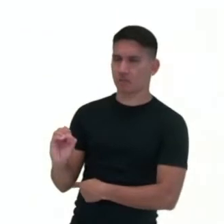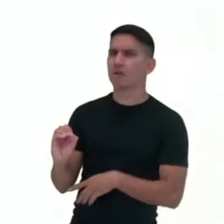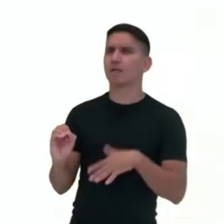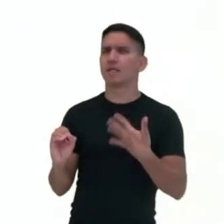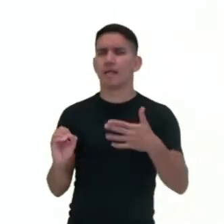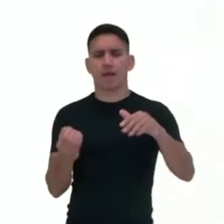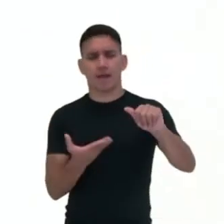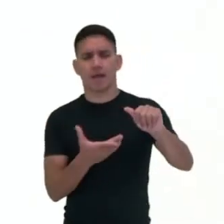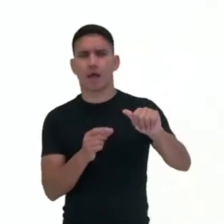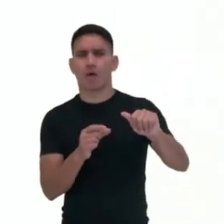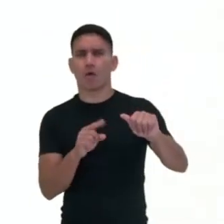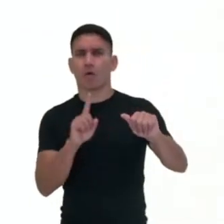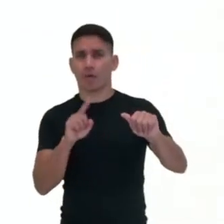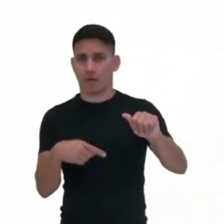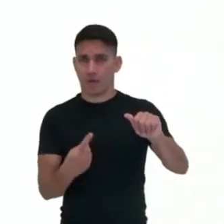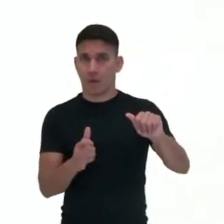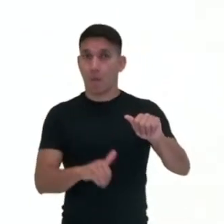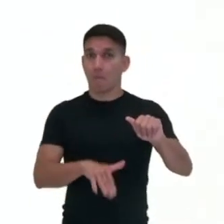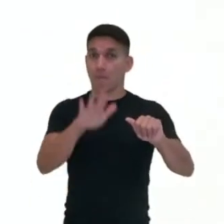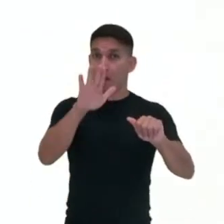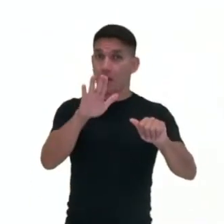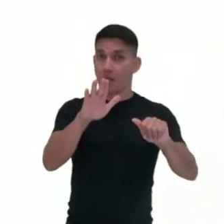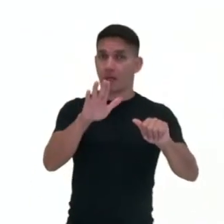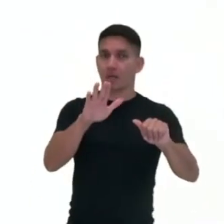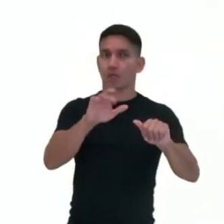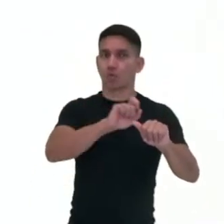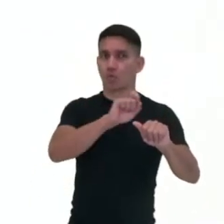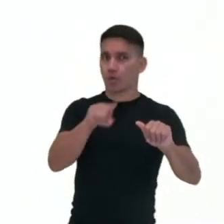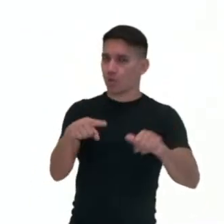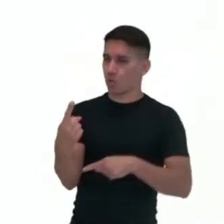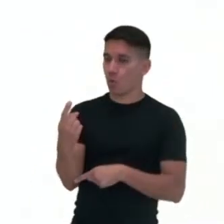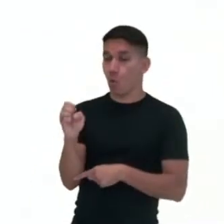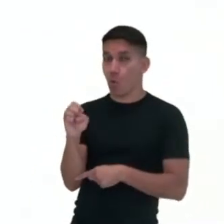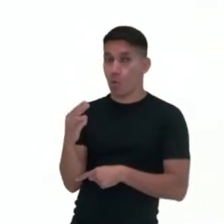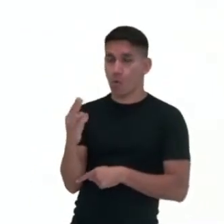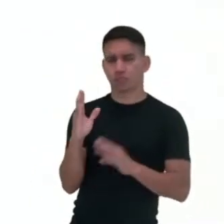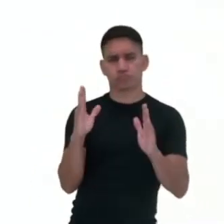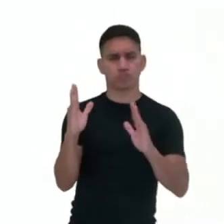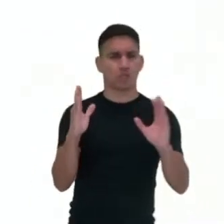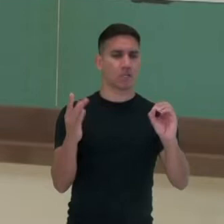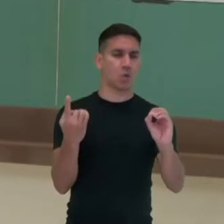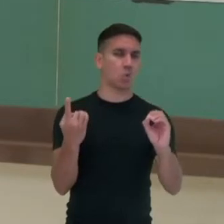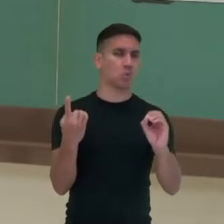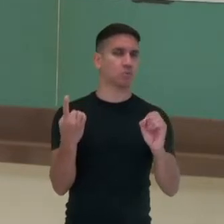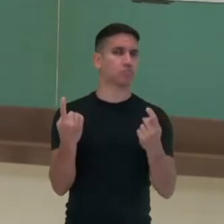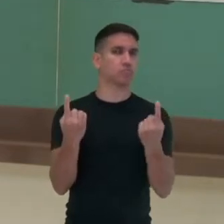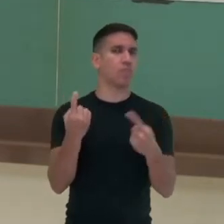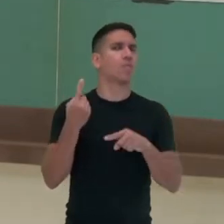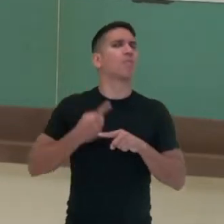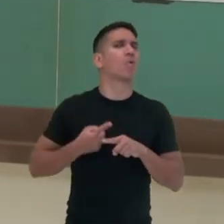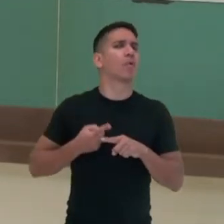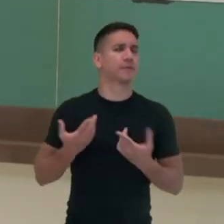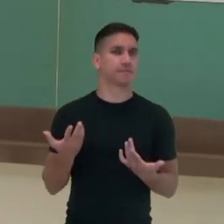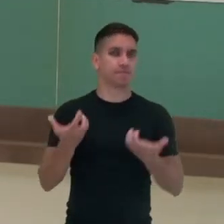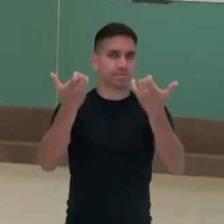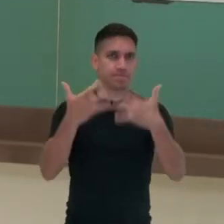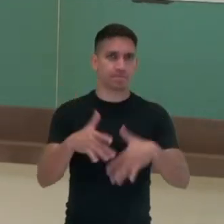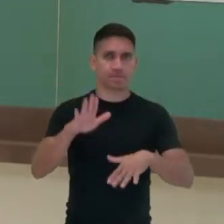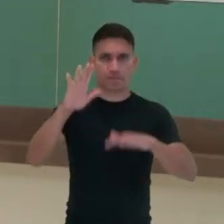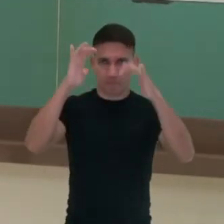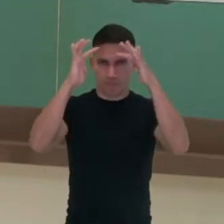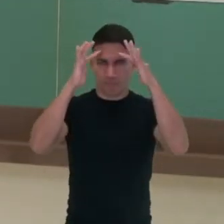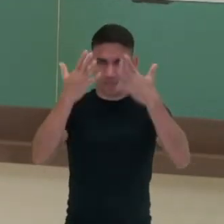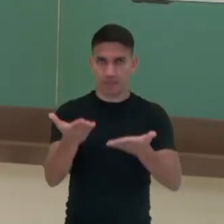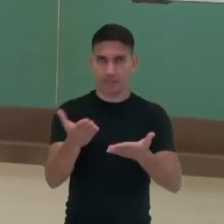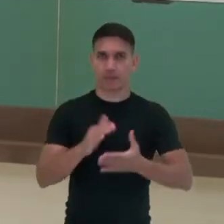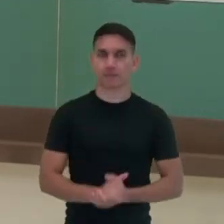a é maior do que 1 ou está entre 0 e 1? Por quê? Então, pessoal, pensem um